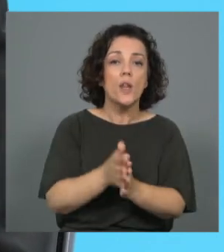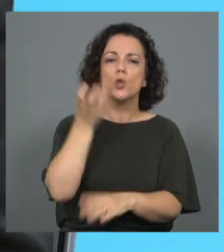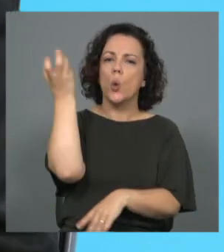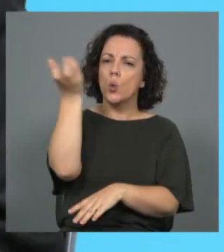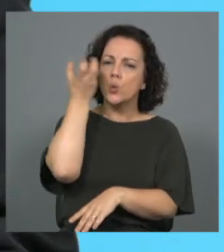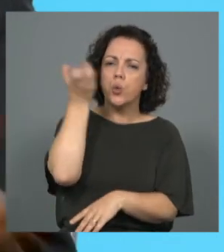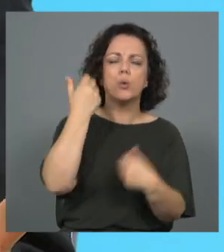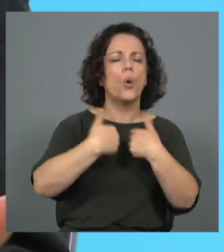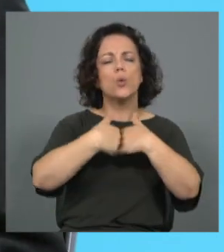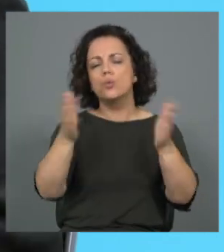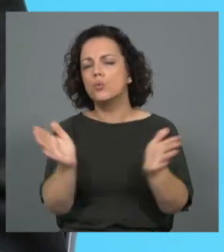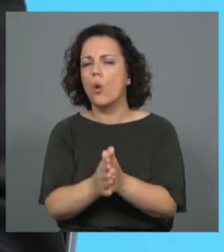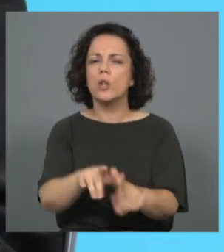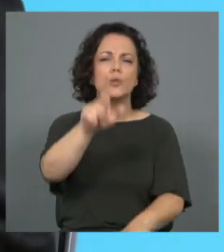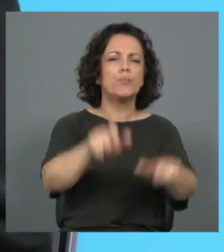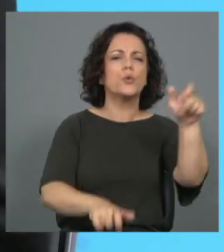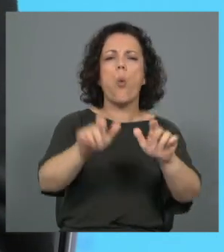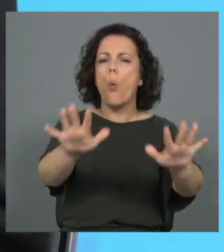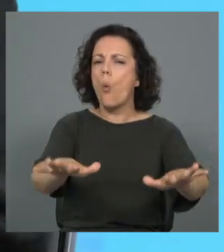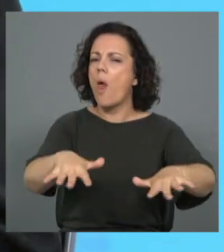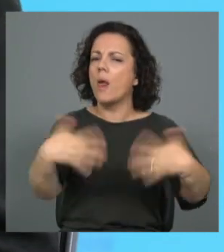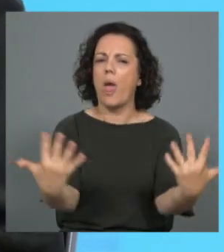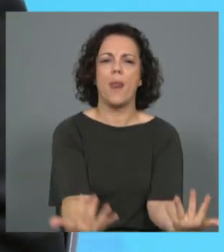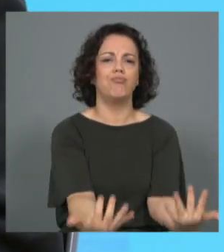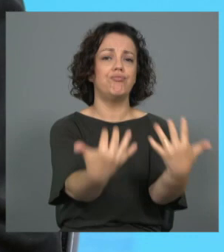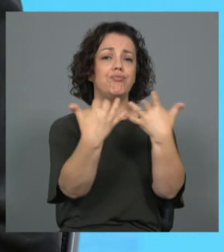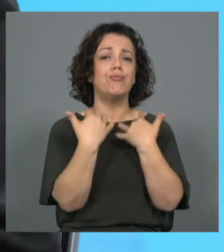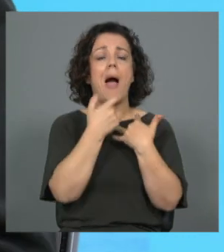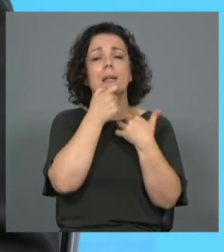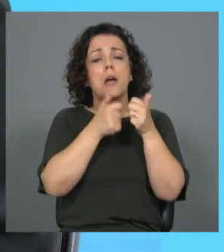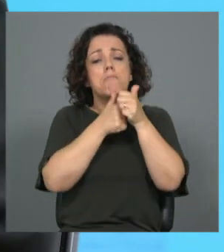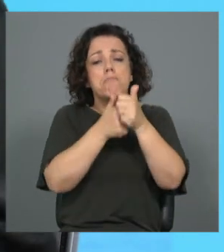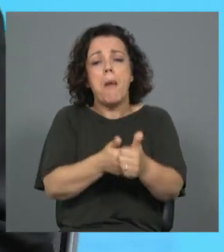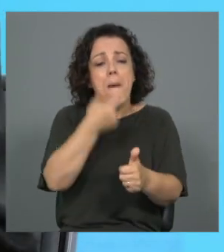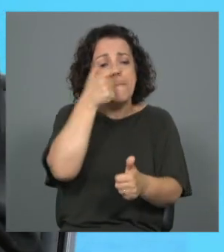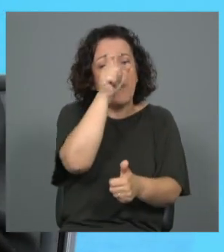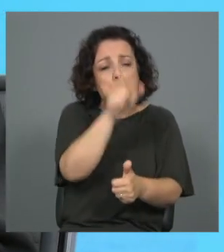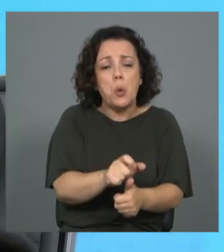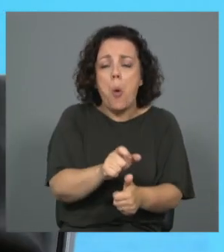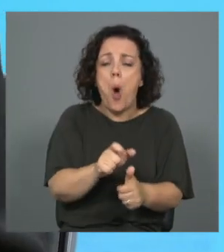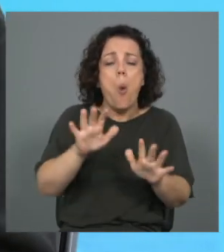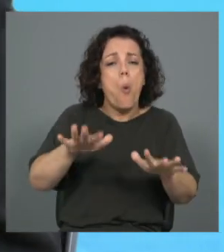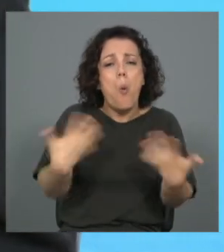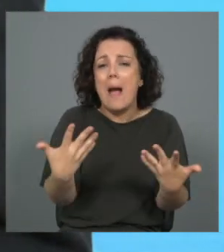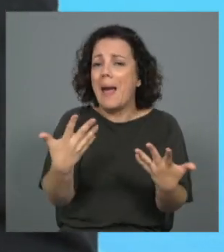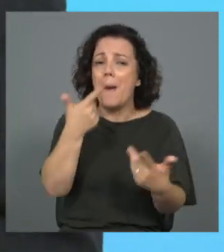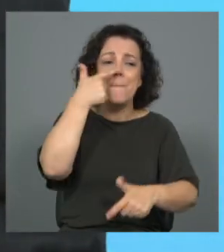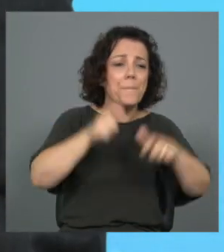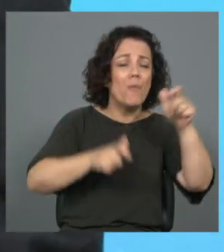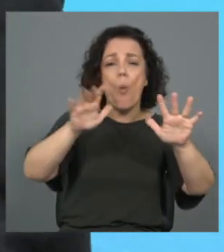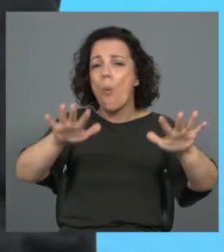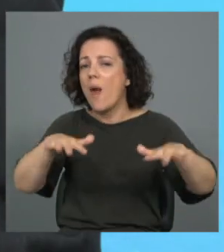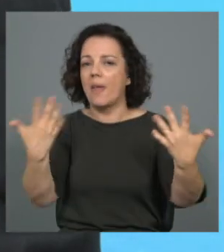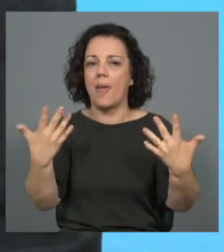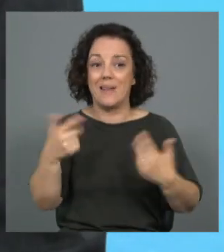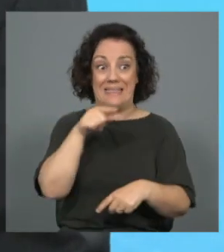civilizações e a todas as práticas, isto é, que forem próprias de qualquer pessoa e de qualquer povo. E a